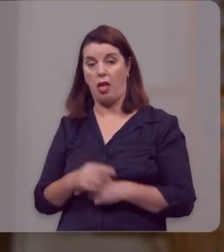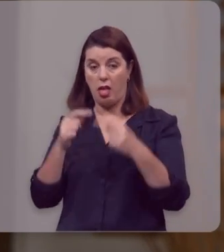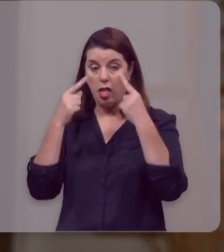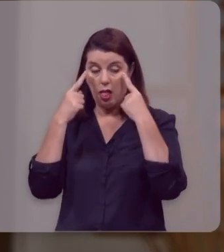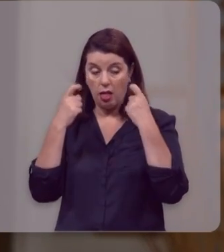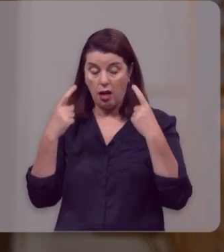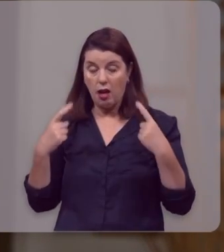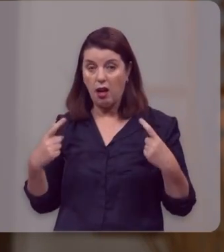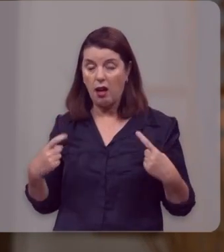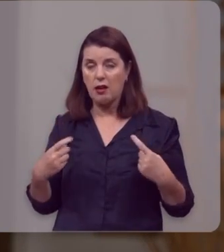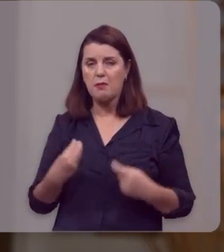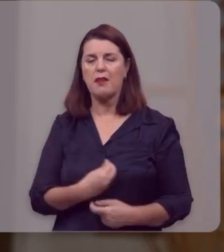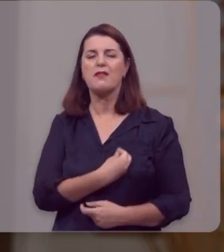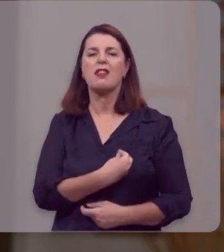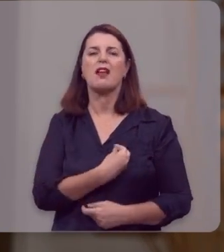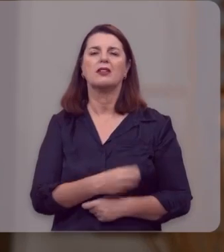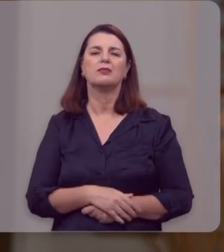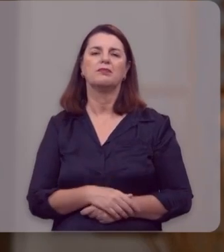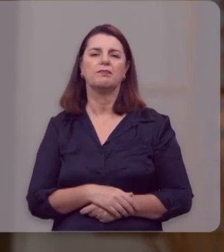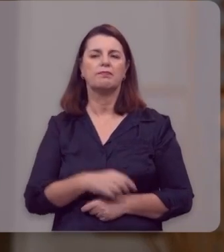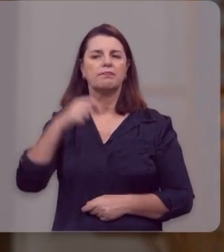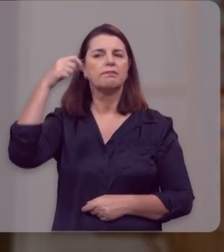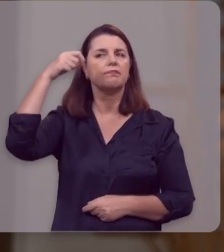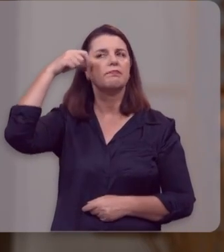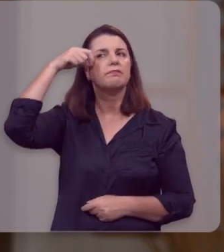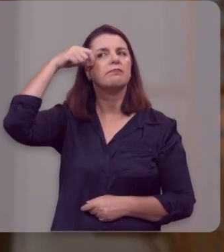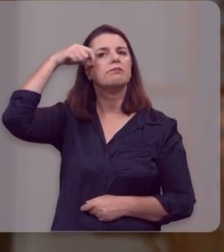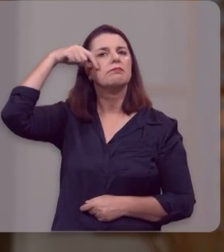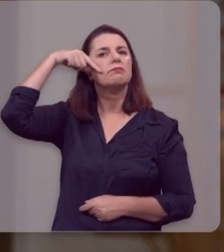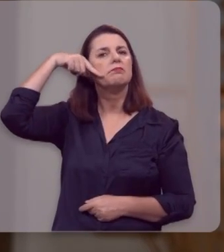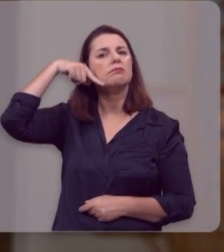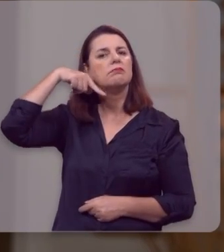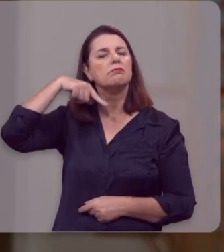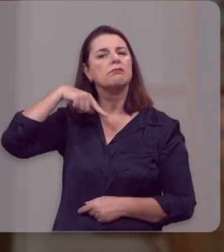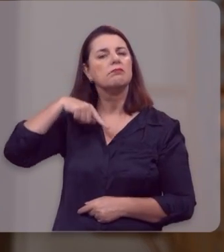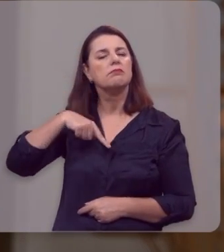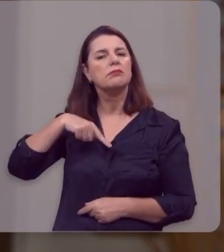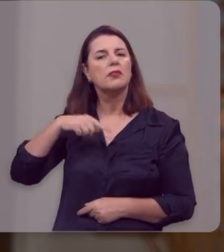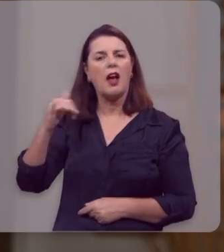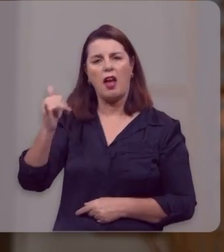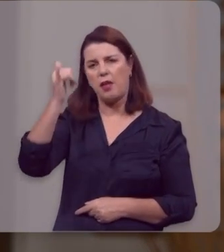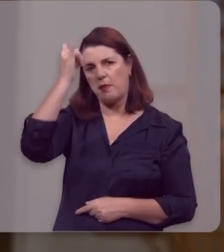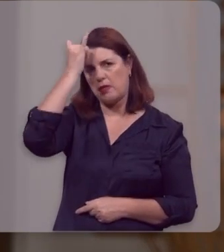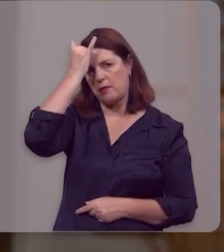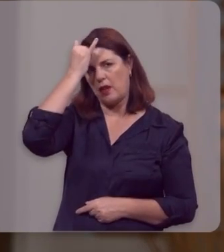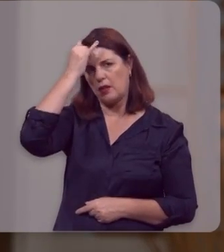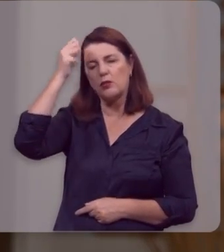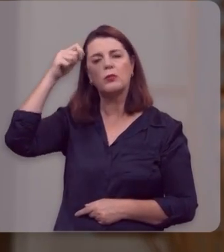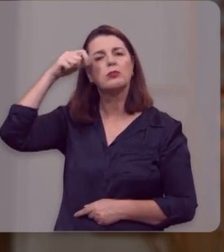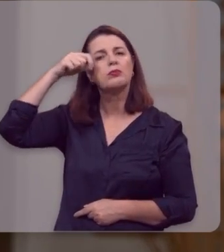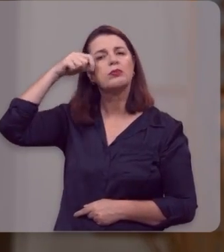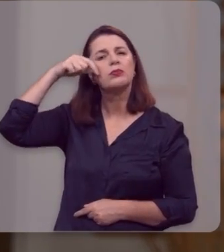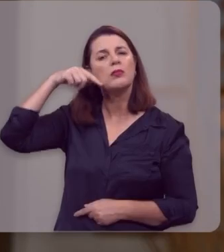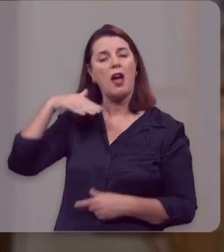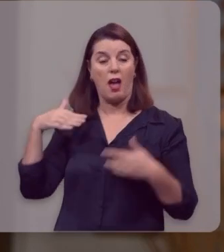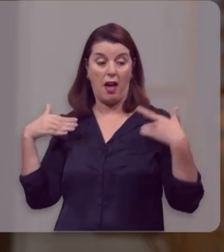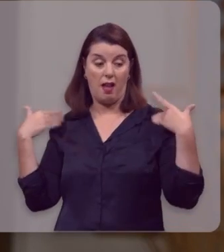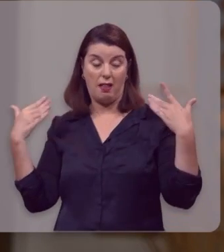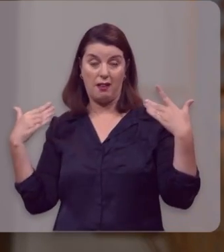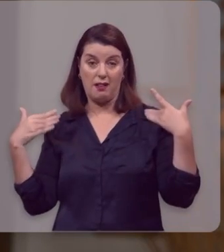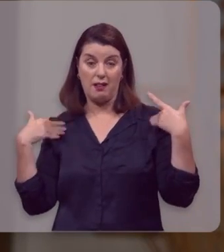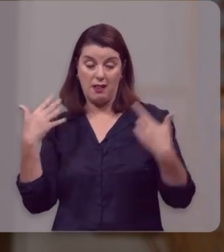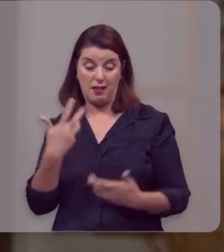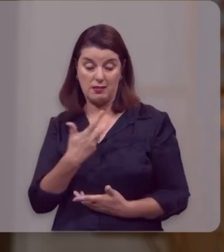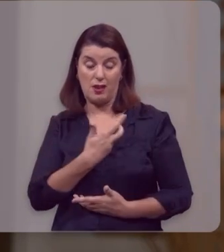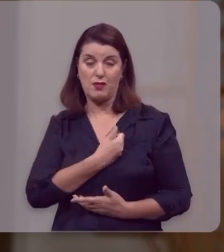lágrima da vida, esta é a lágrima do arrependimento, esta é a lágrima da alegria